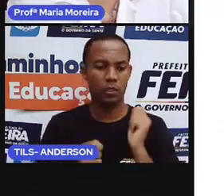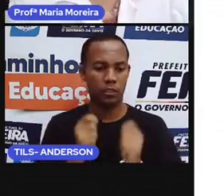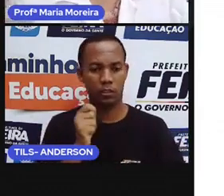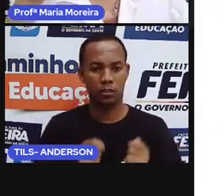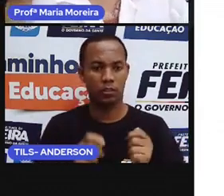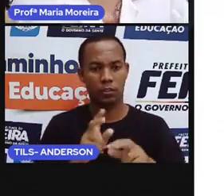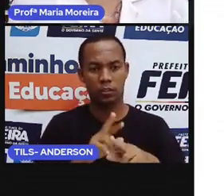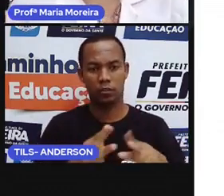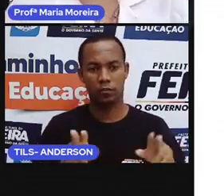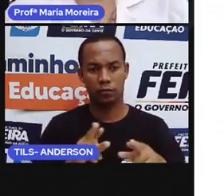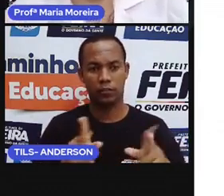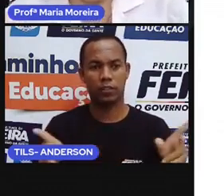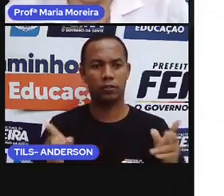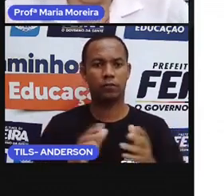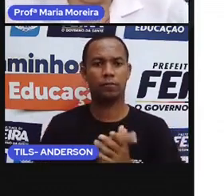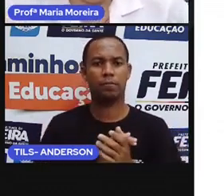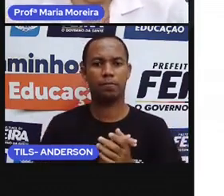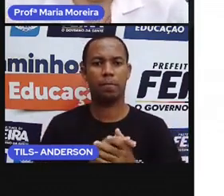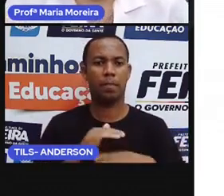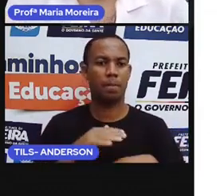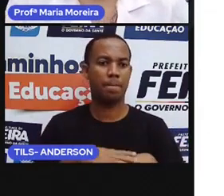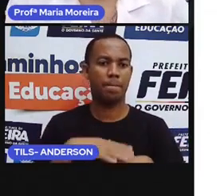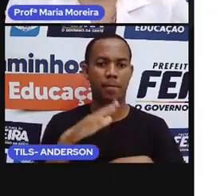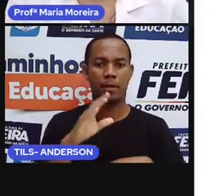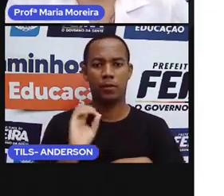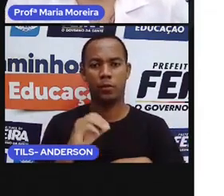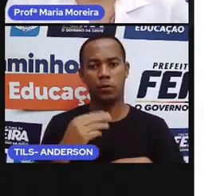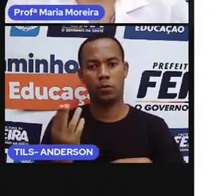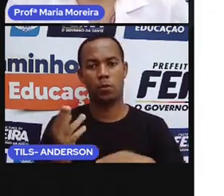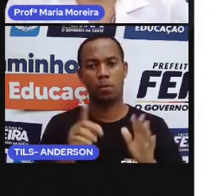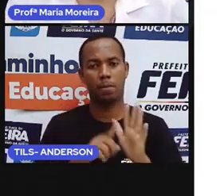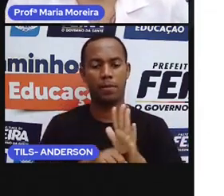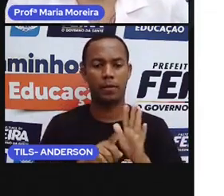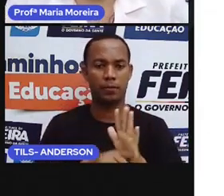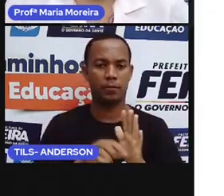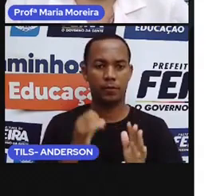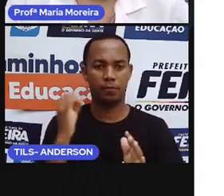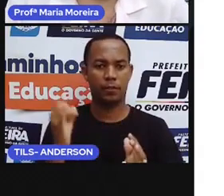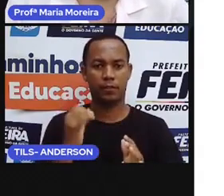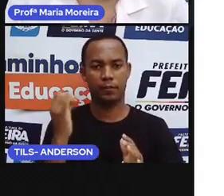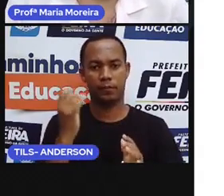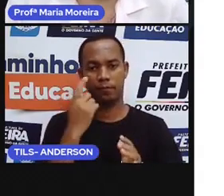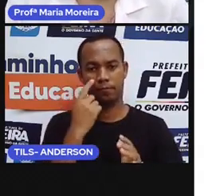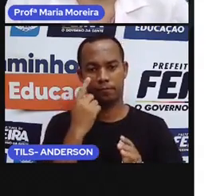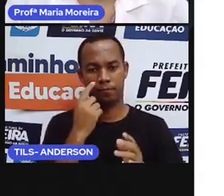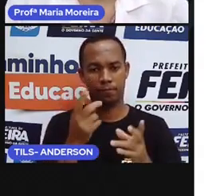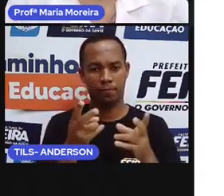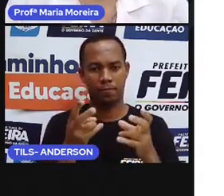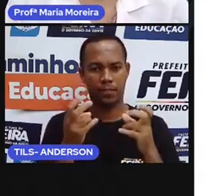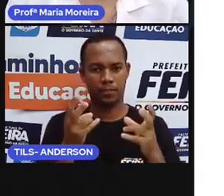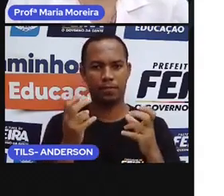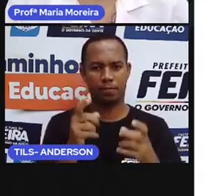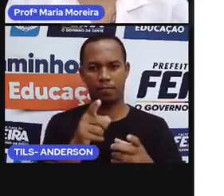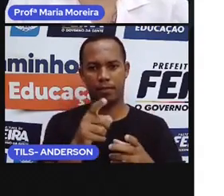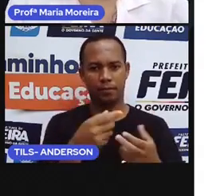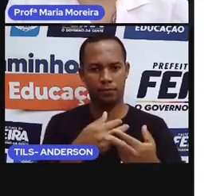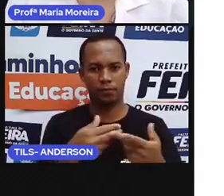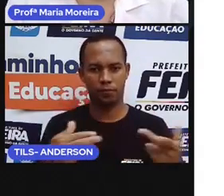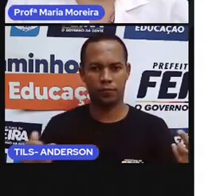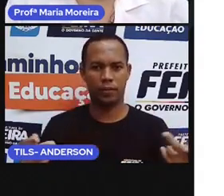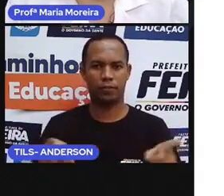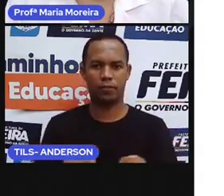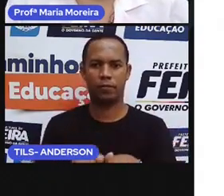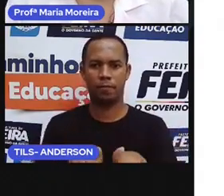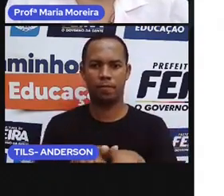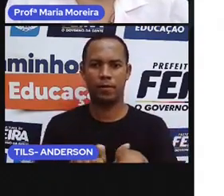E dentre outros, eu acabou colocando aqui os mais importantes. E aqui na imagem vocês podem perceber alguns deles, que até